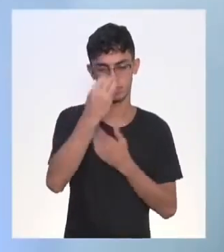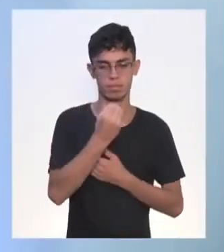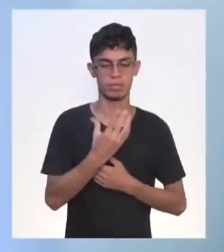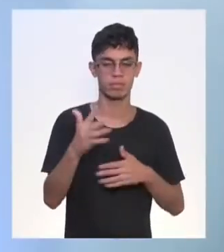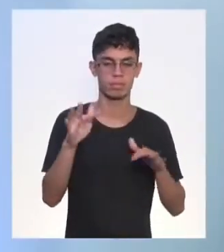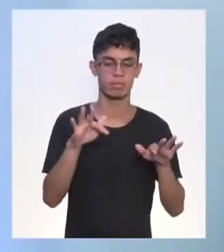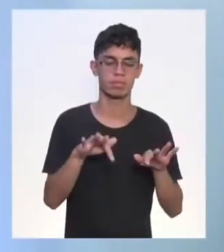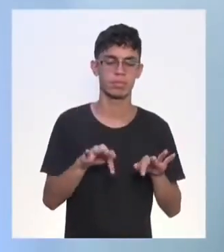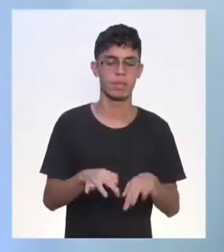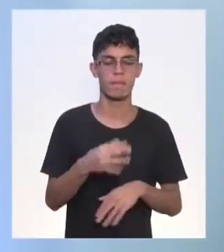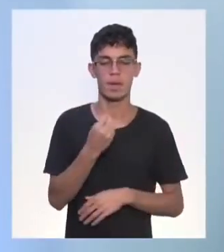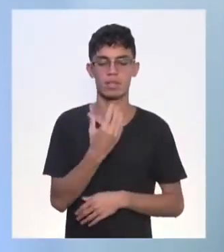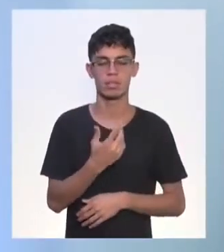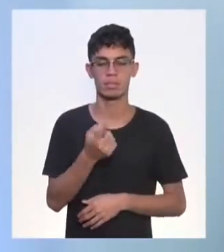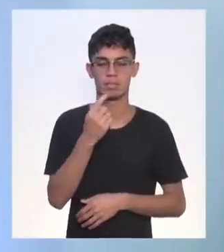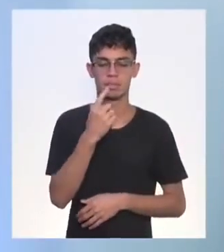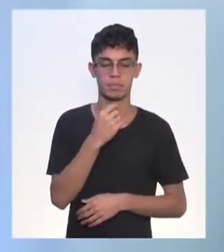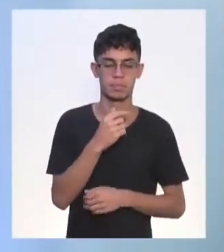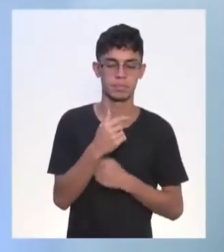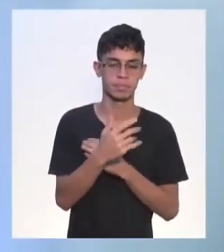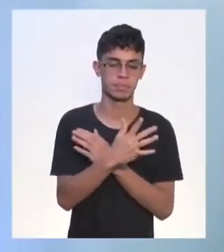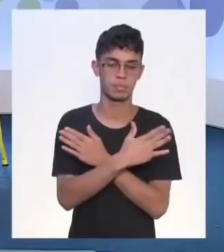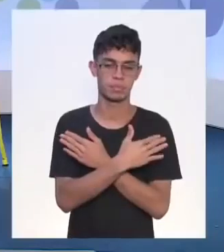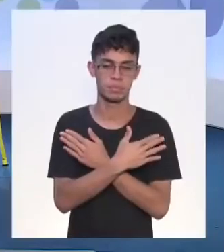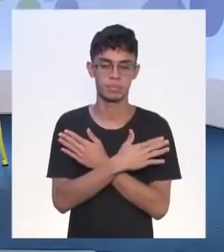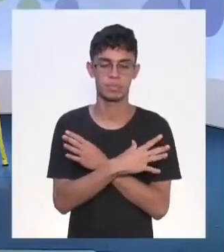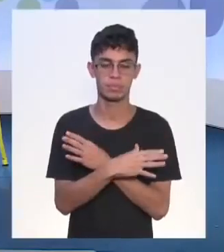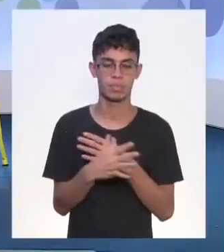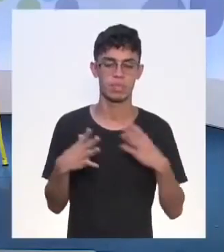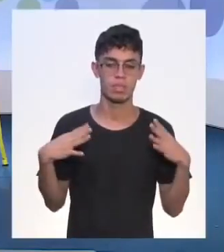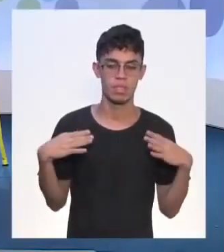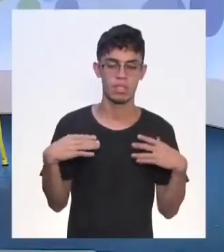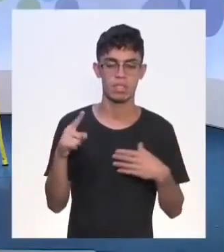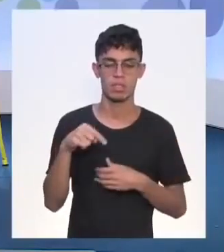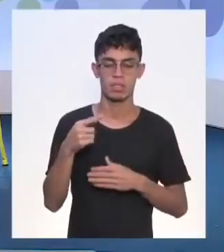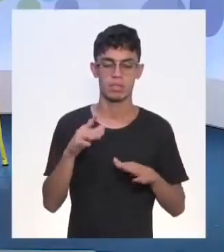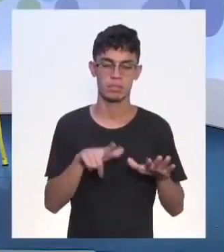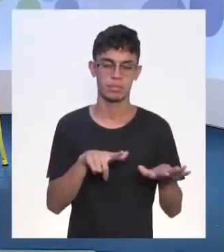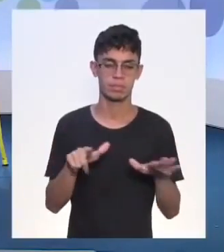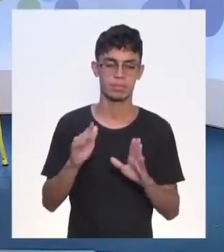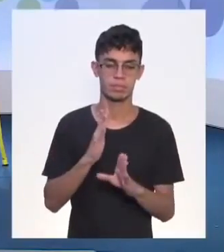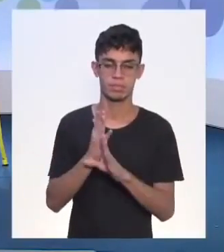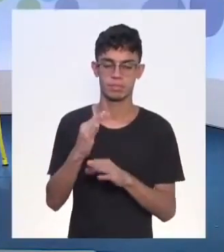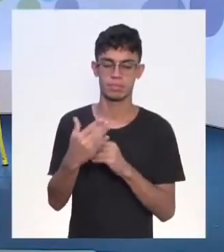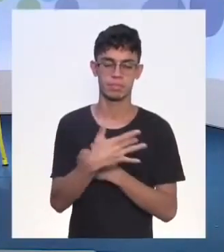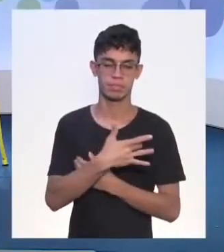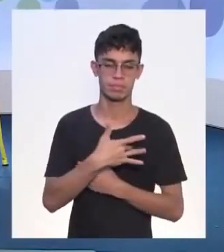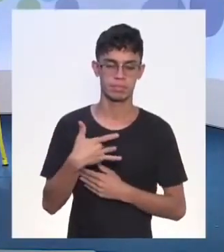semana, bom feriado e até semana que vem. Tchau, tchau. Até semana que vem, se cuidem!